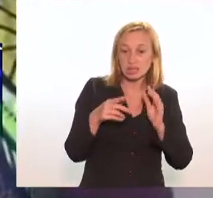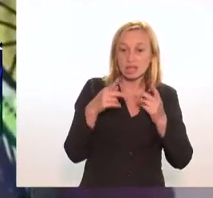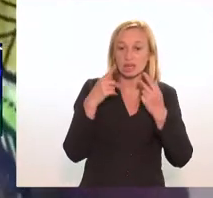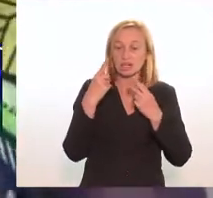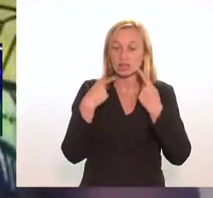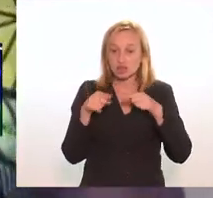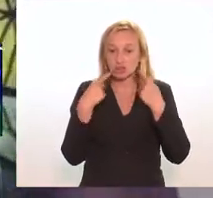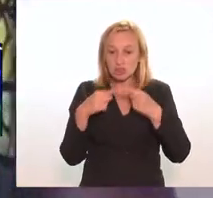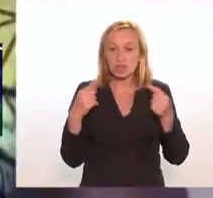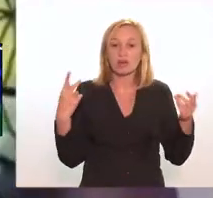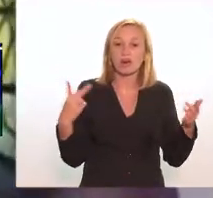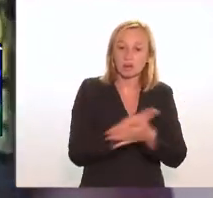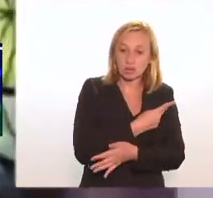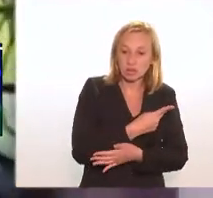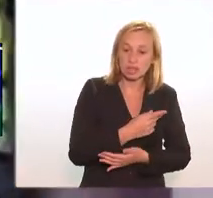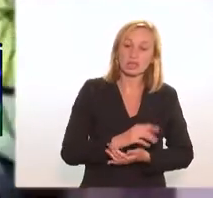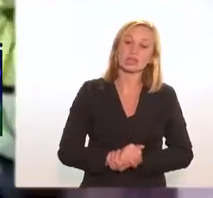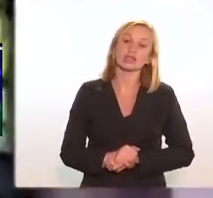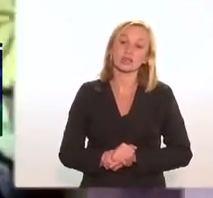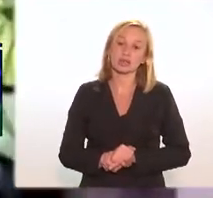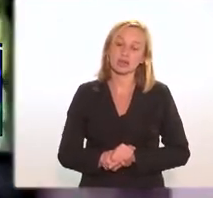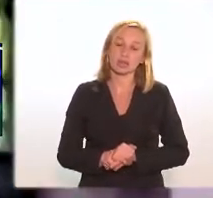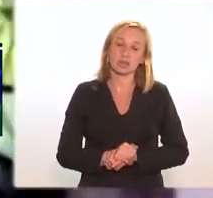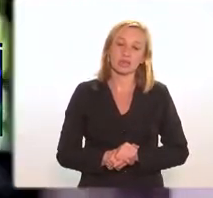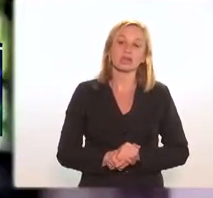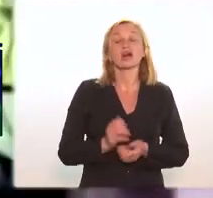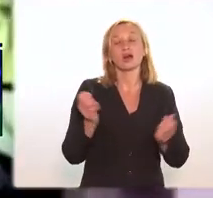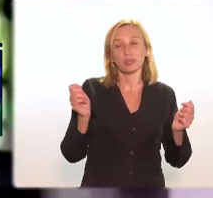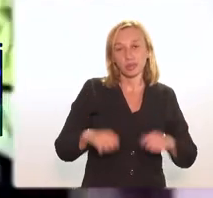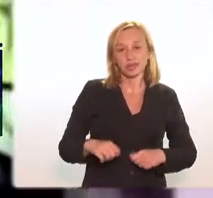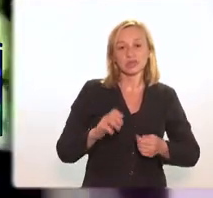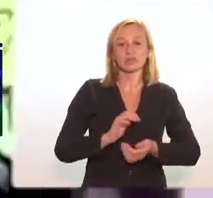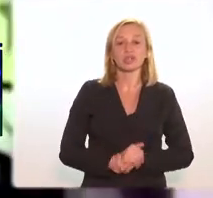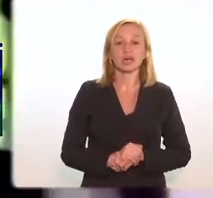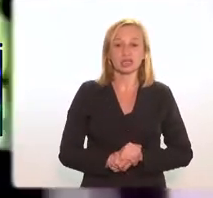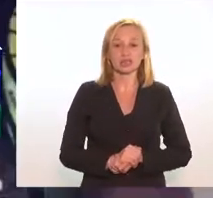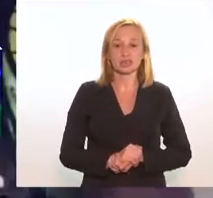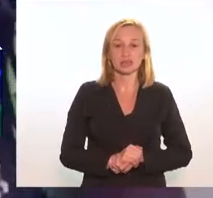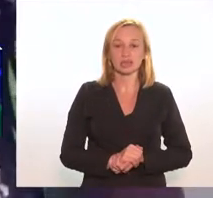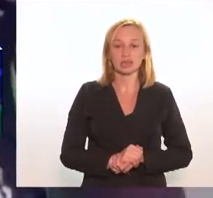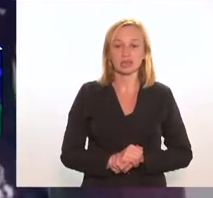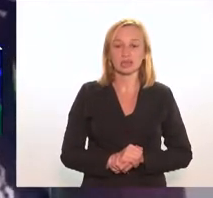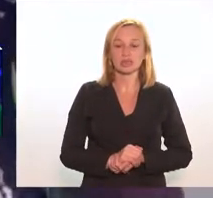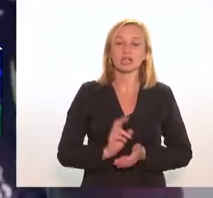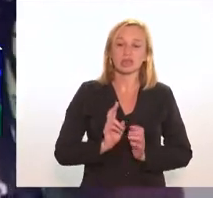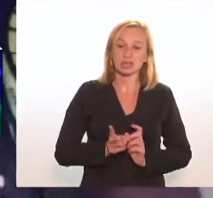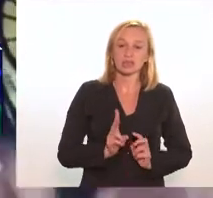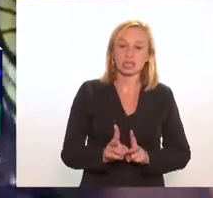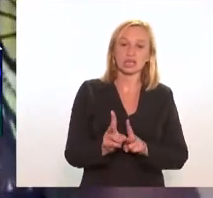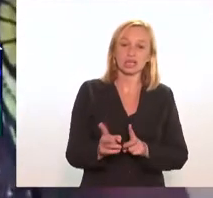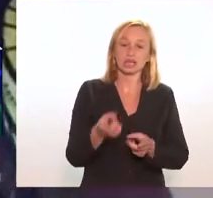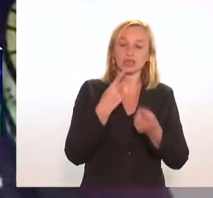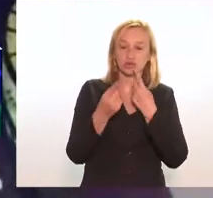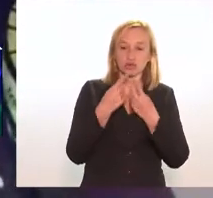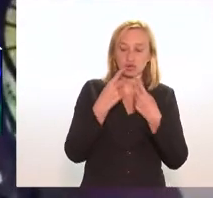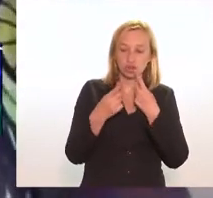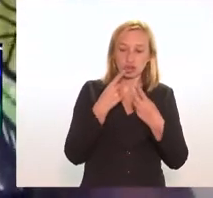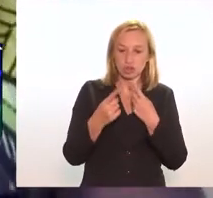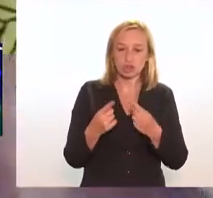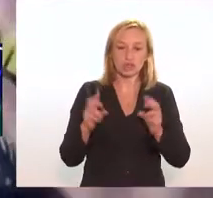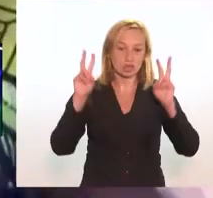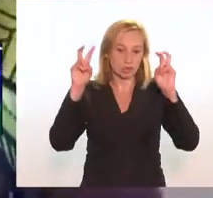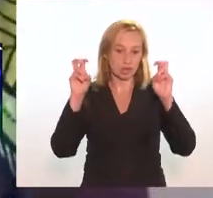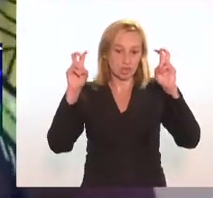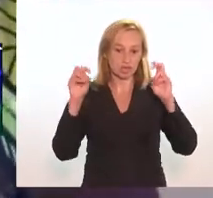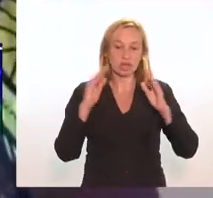aconteça. Pra porque concluir, é isso, por favor, que está em jogo aqui. A possibilidade da gente seguir debatendo, em especial nas